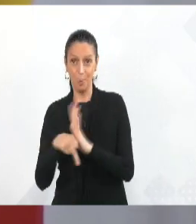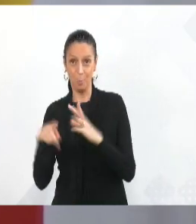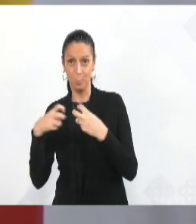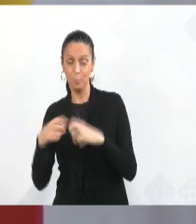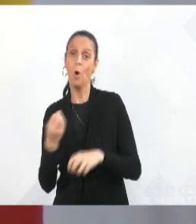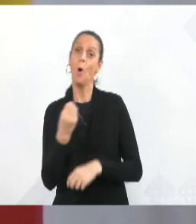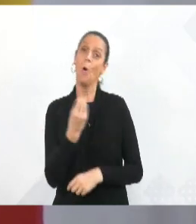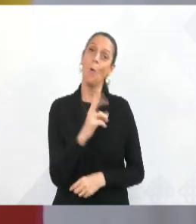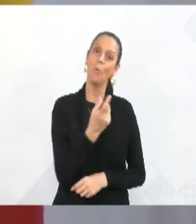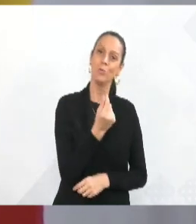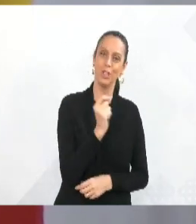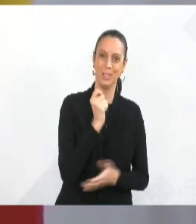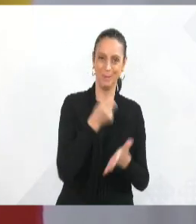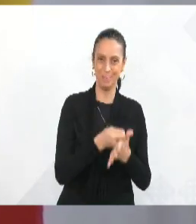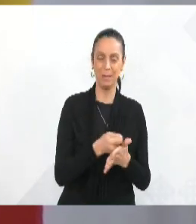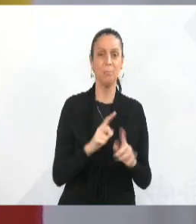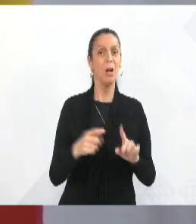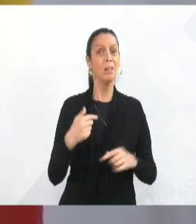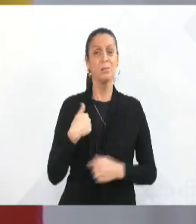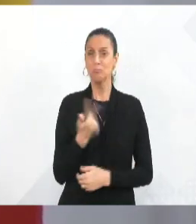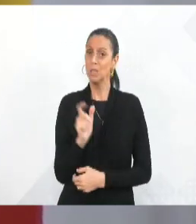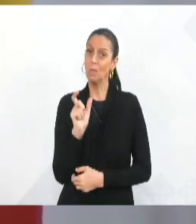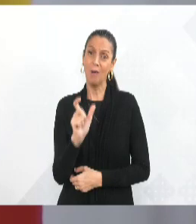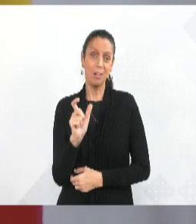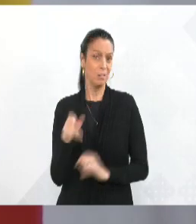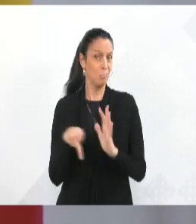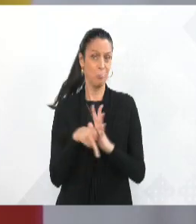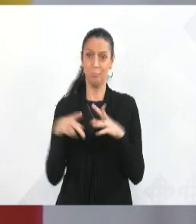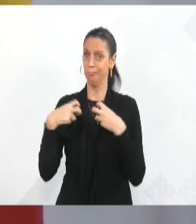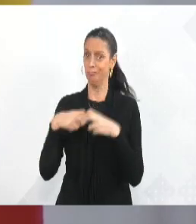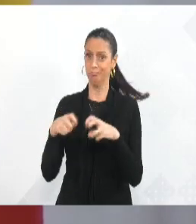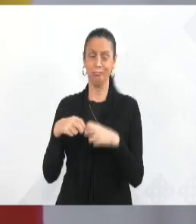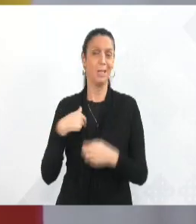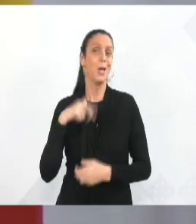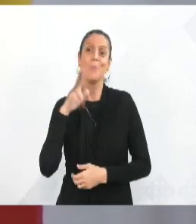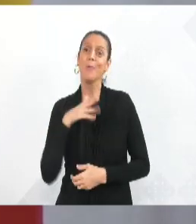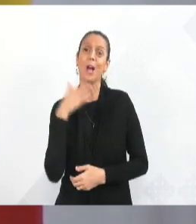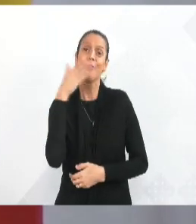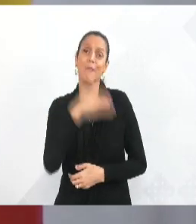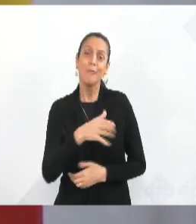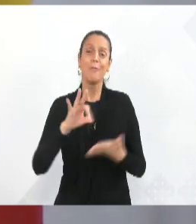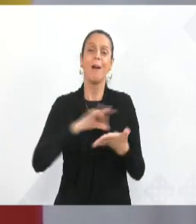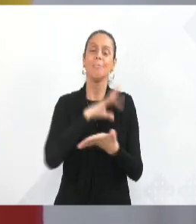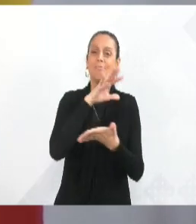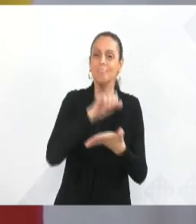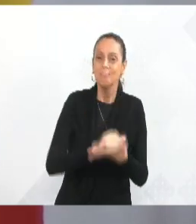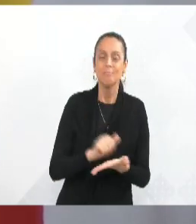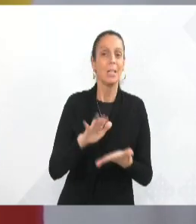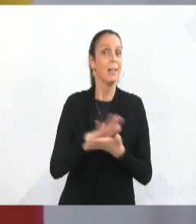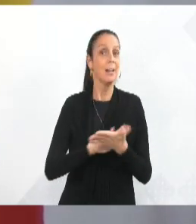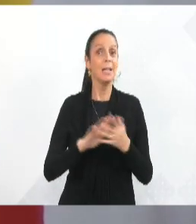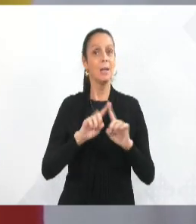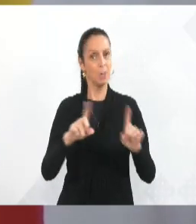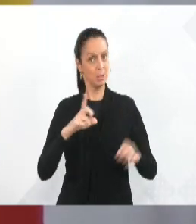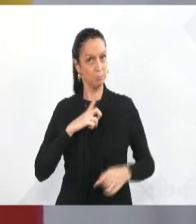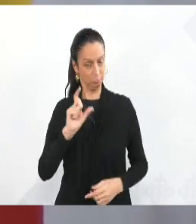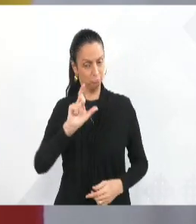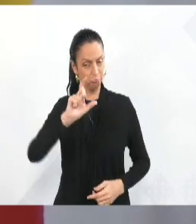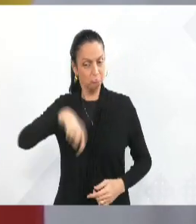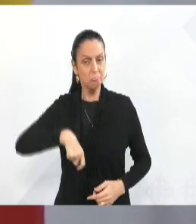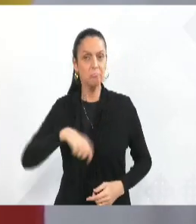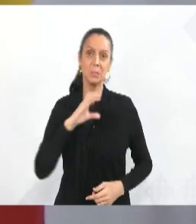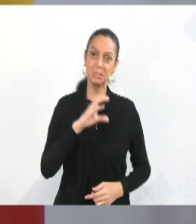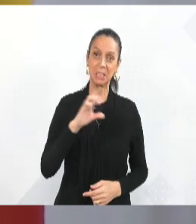eu, particularmente, não tenho esse cartão da Blue Mob. Nunca me dei ao trabalho de ir lá, me cadastrar, buscar, colocar créditos, mas eu tenho o meu cartão de débito e